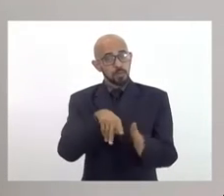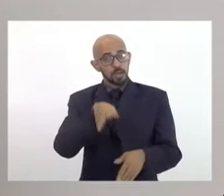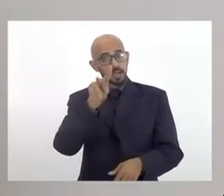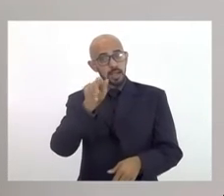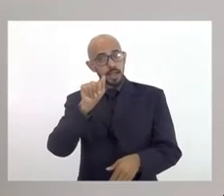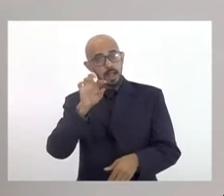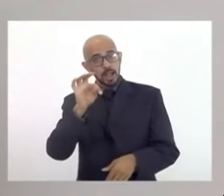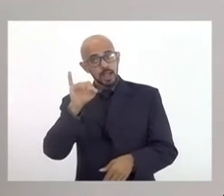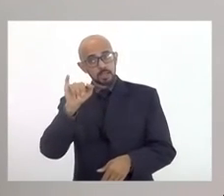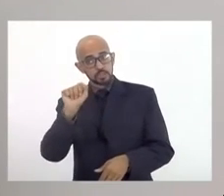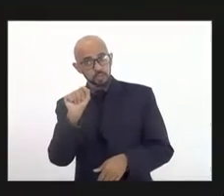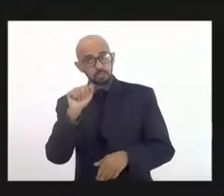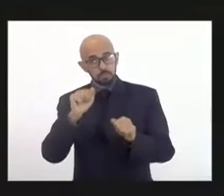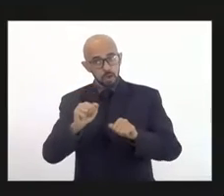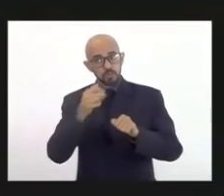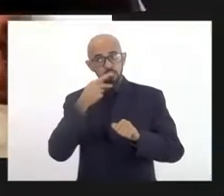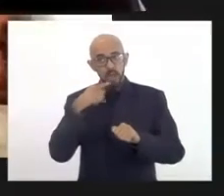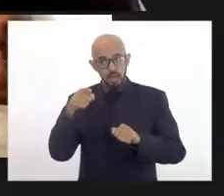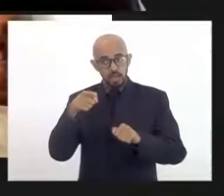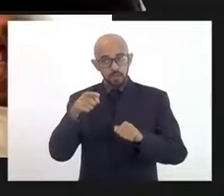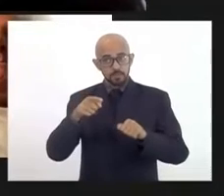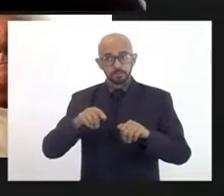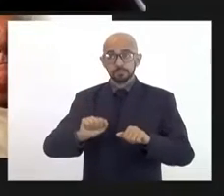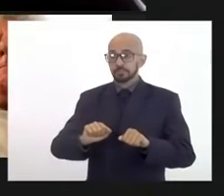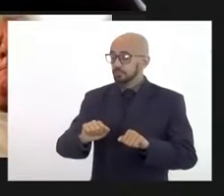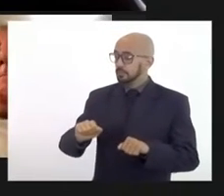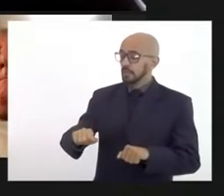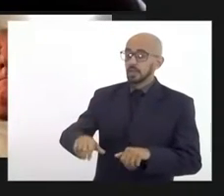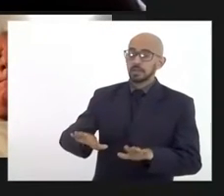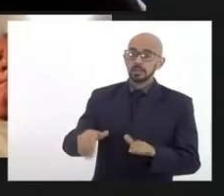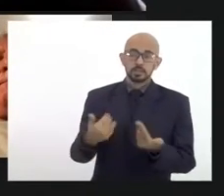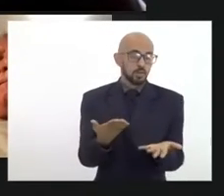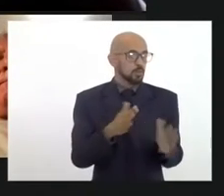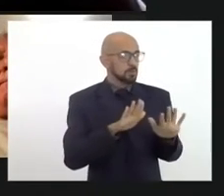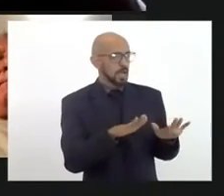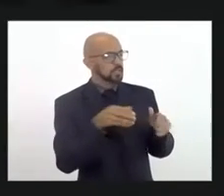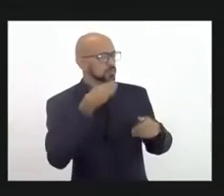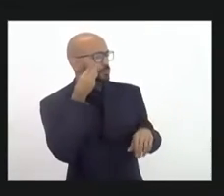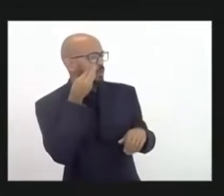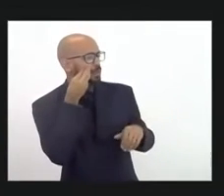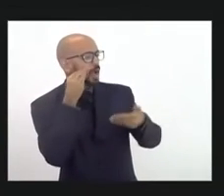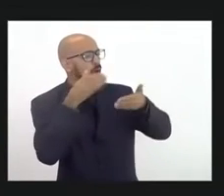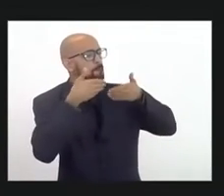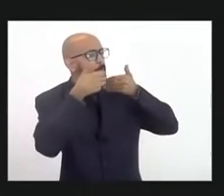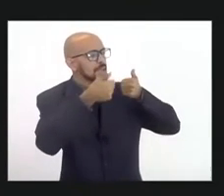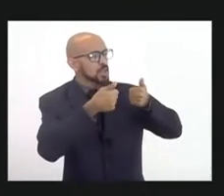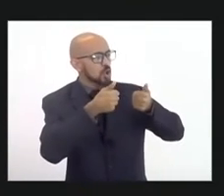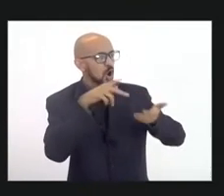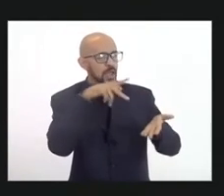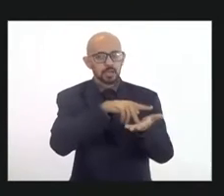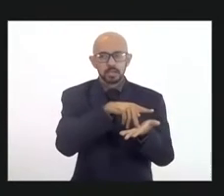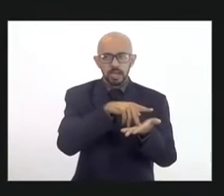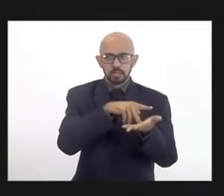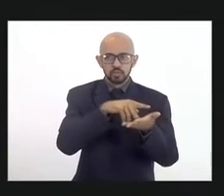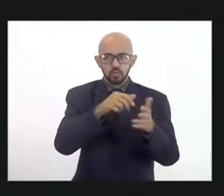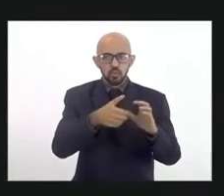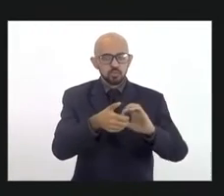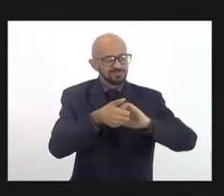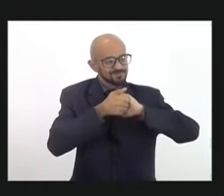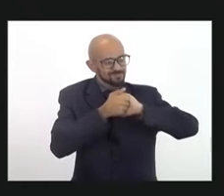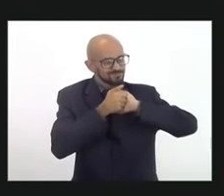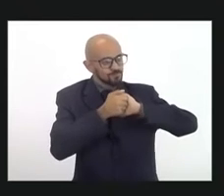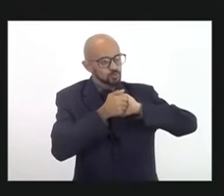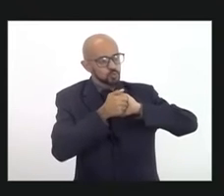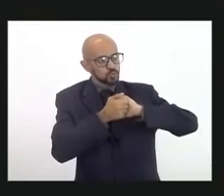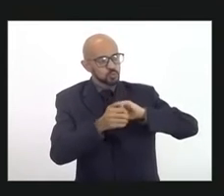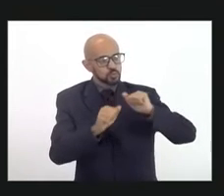isso. Wagner, busquemos a melhor realidade, com a sua experiência, com a força do nosso presidente André, juntos,